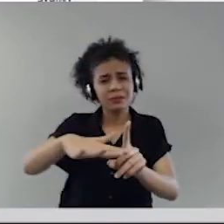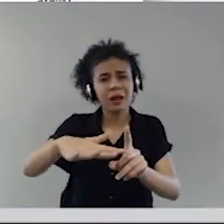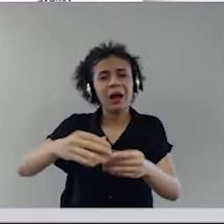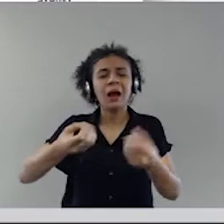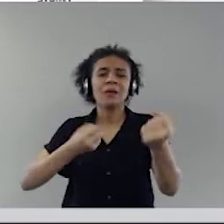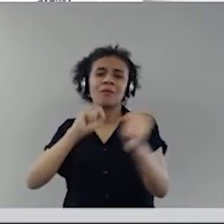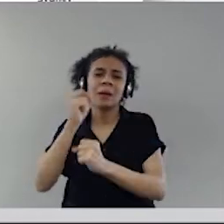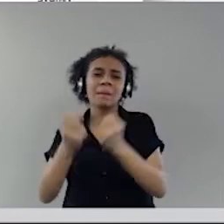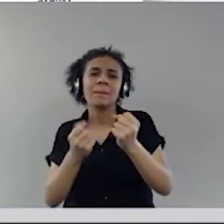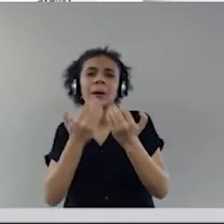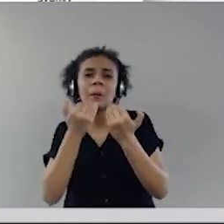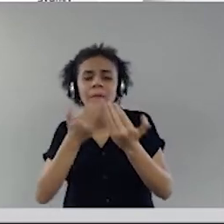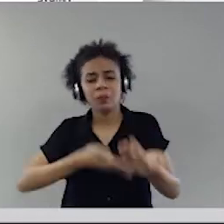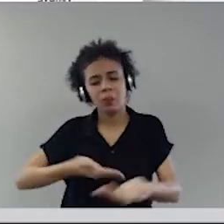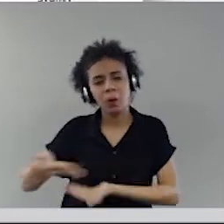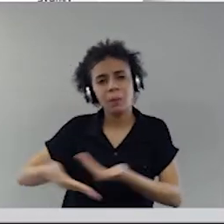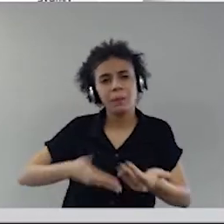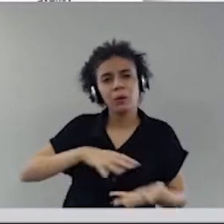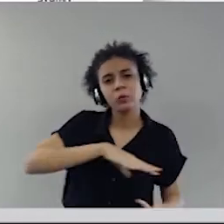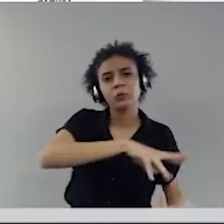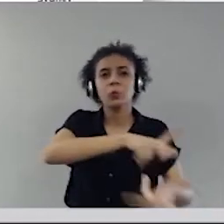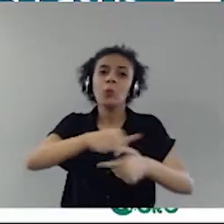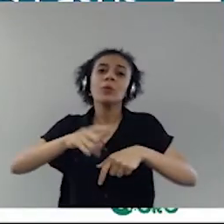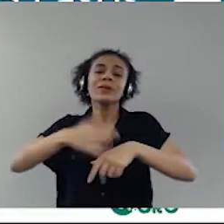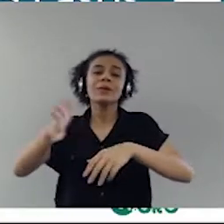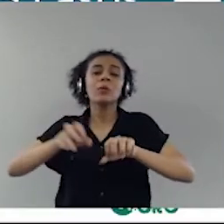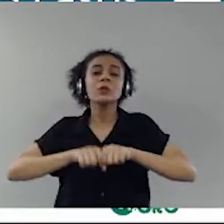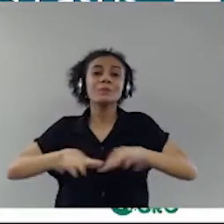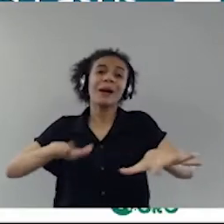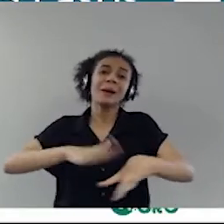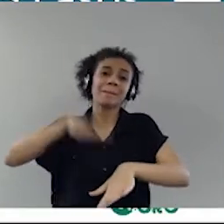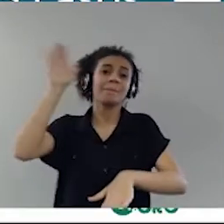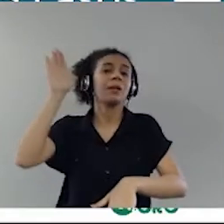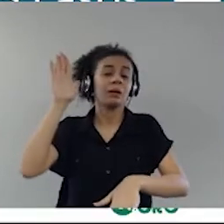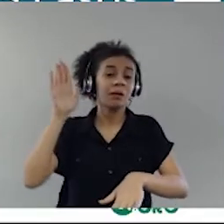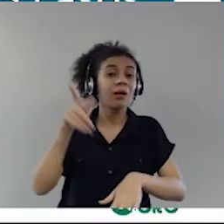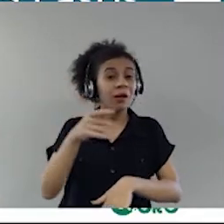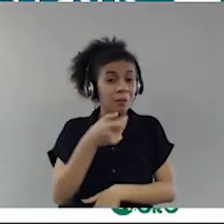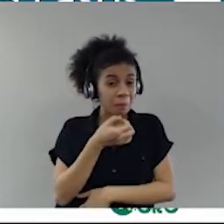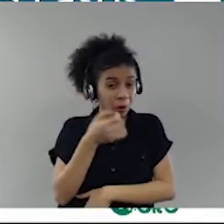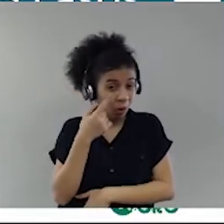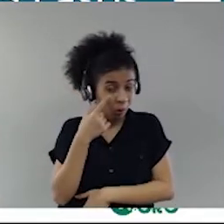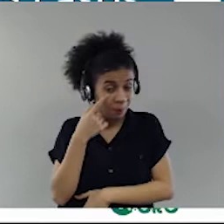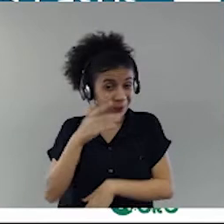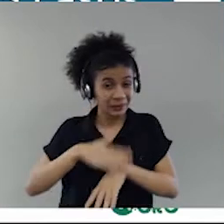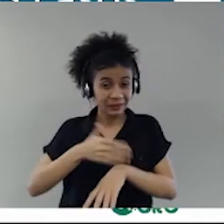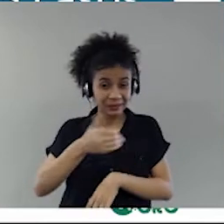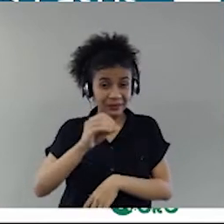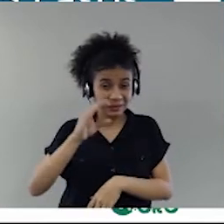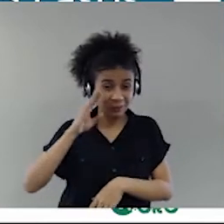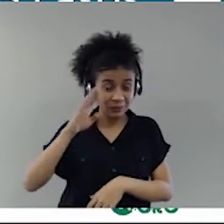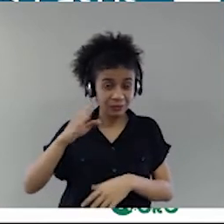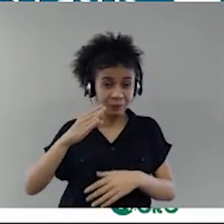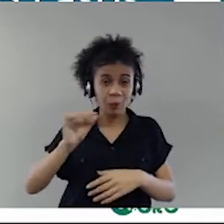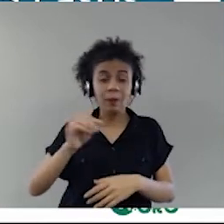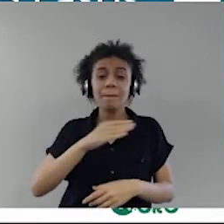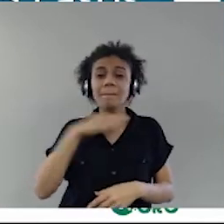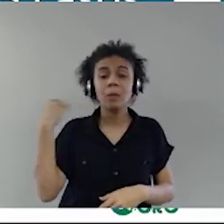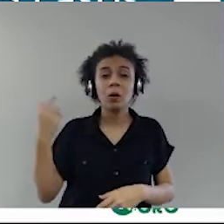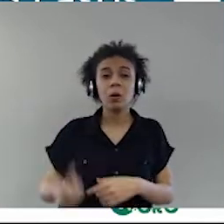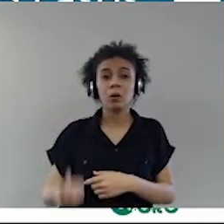produção de alimentos, compartilhamento e globalização. Para vocês terem ideia, as 10 principais causas de morte